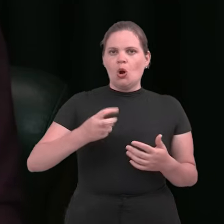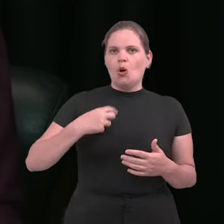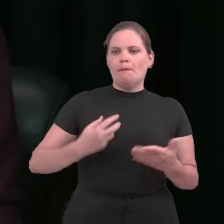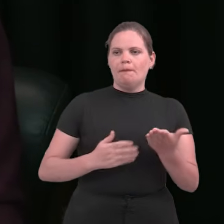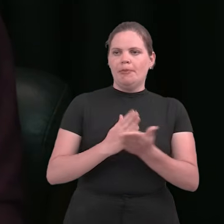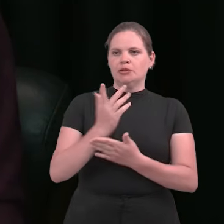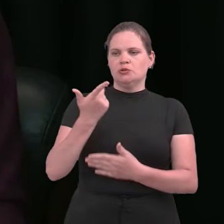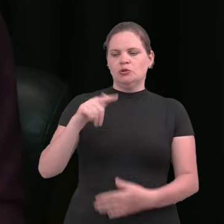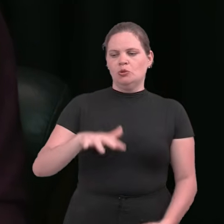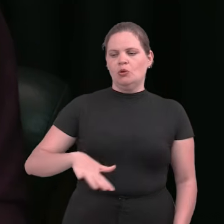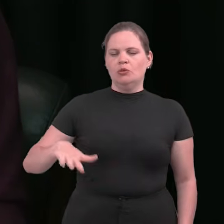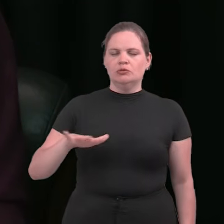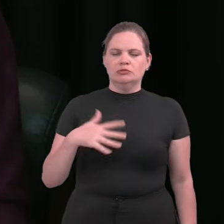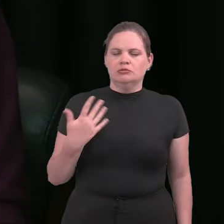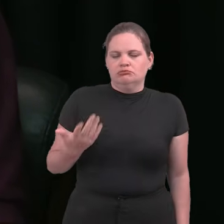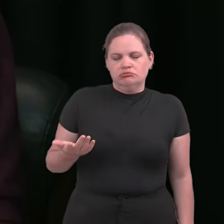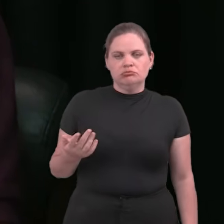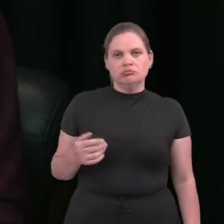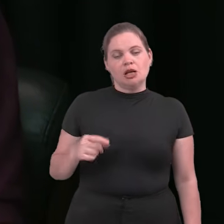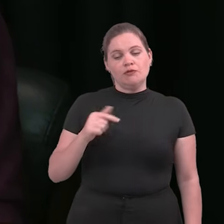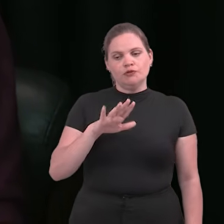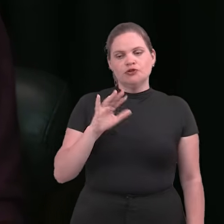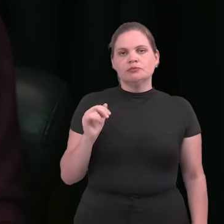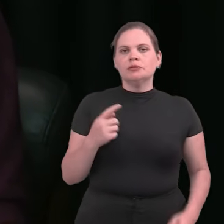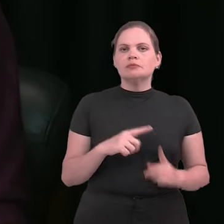sido chamado. Mas a minha